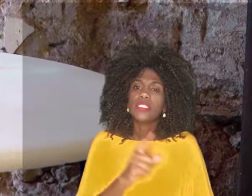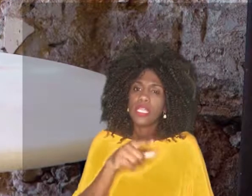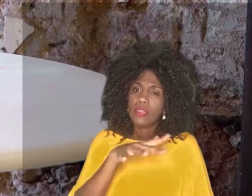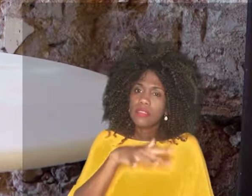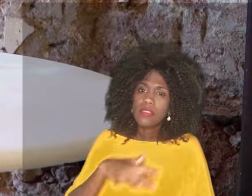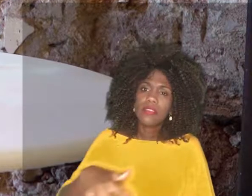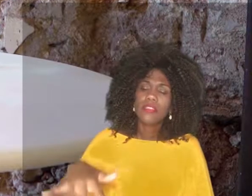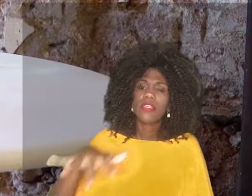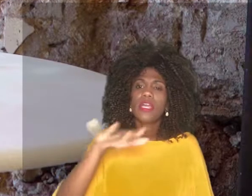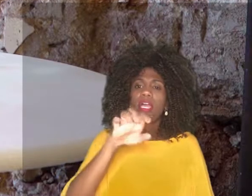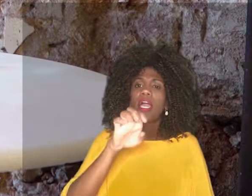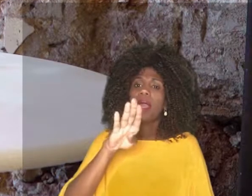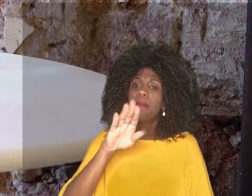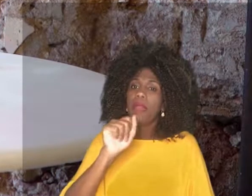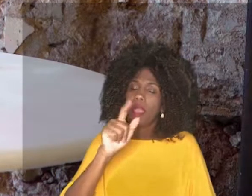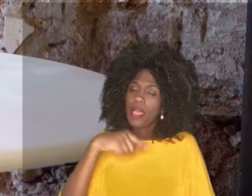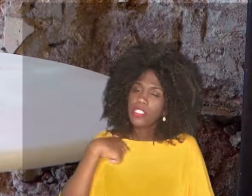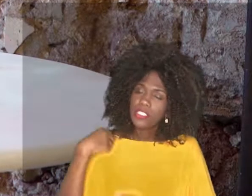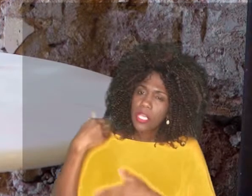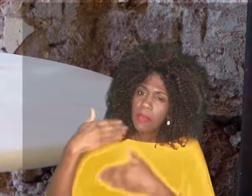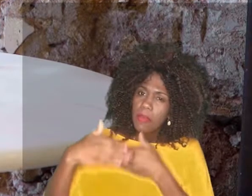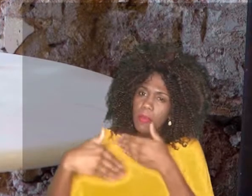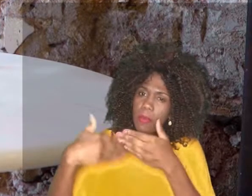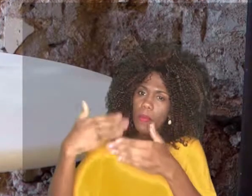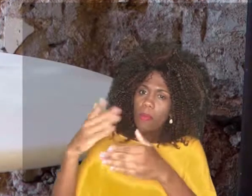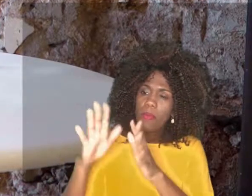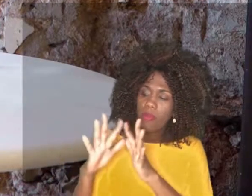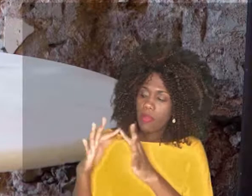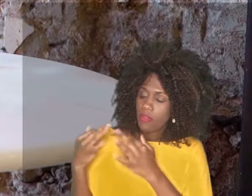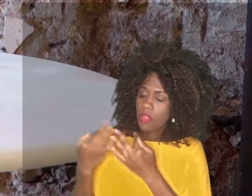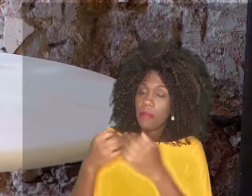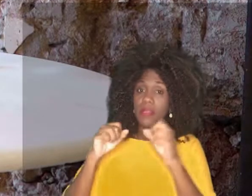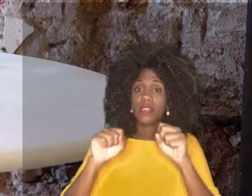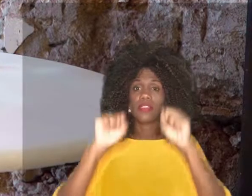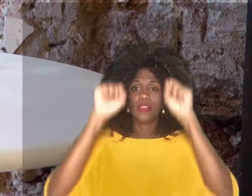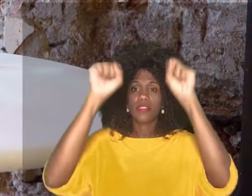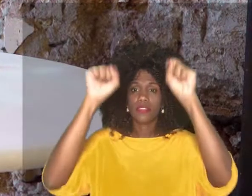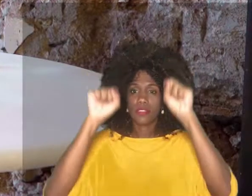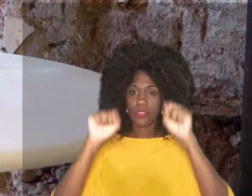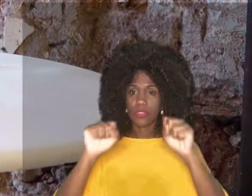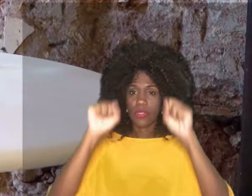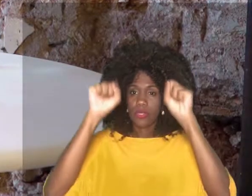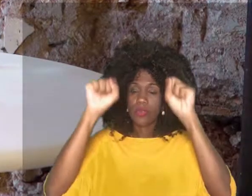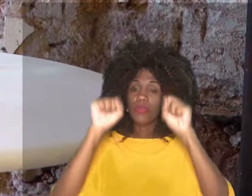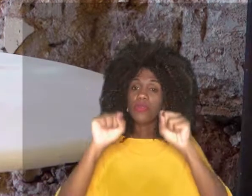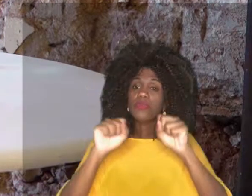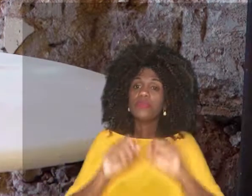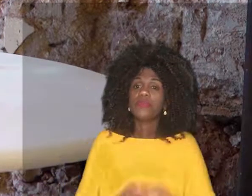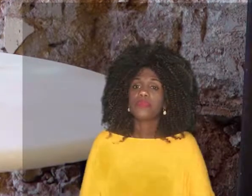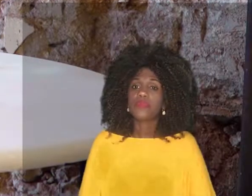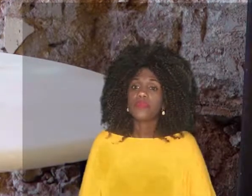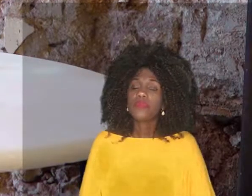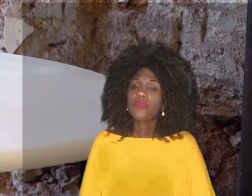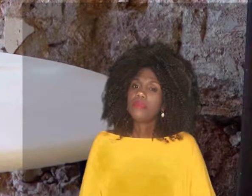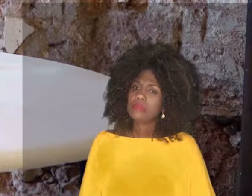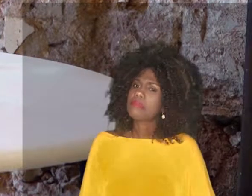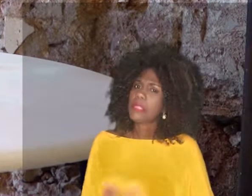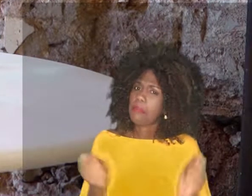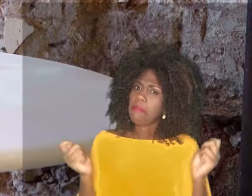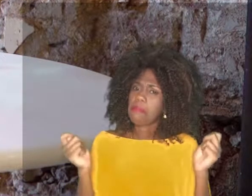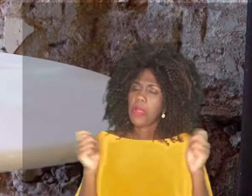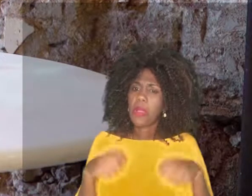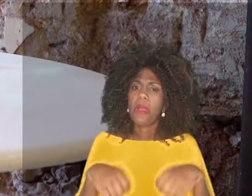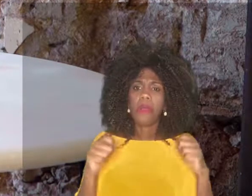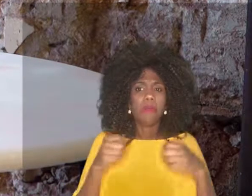Ebá, Araquê, somos descendentes diretos de Xangô, Caô Cabecilé. Talvez